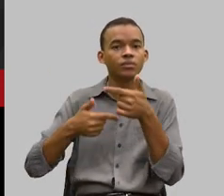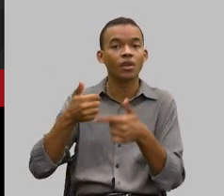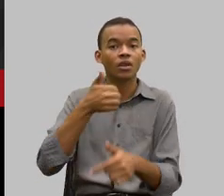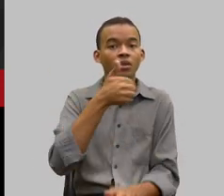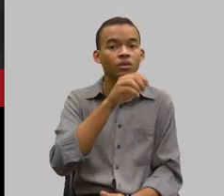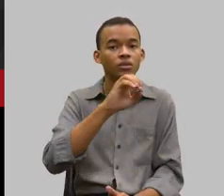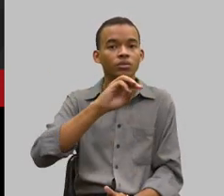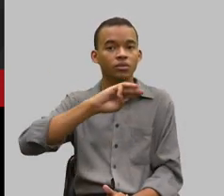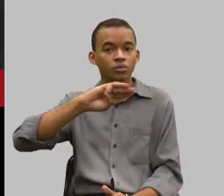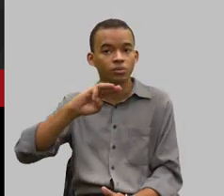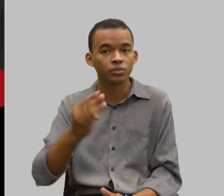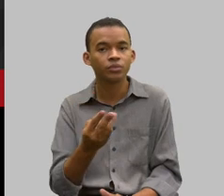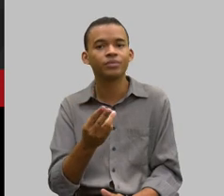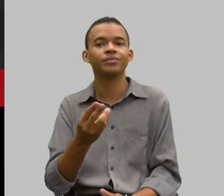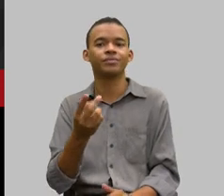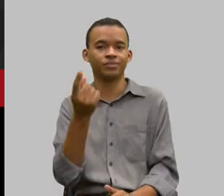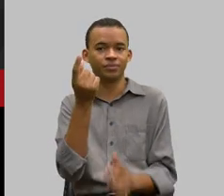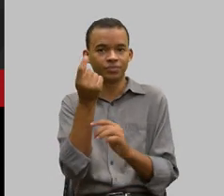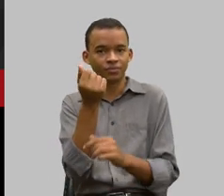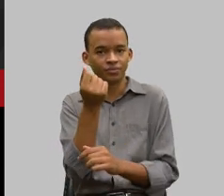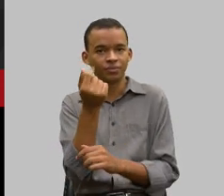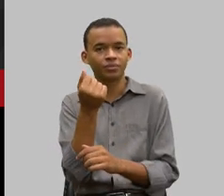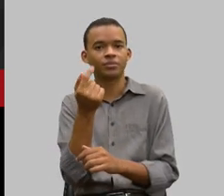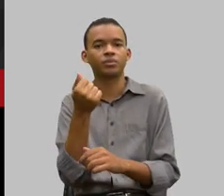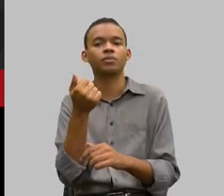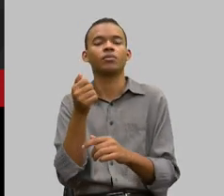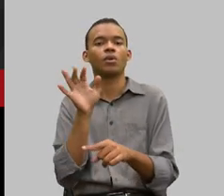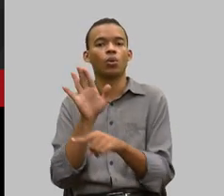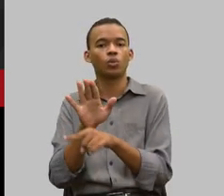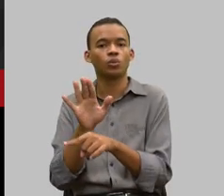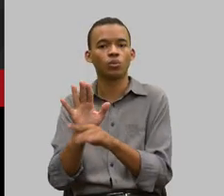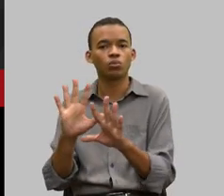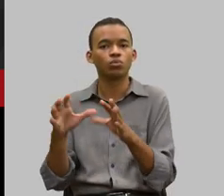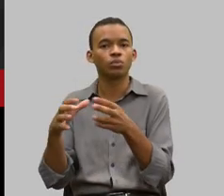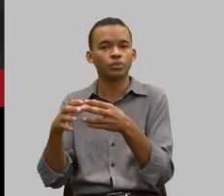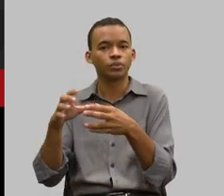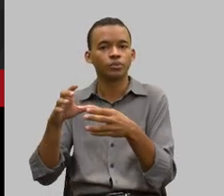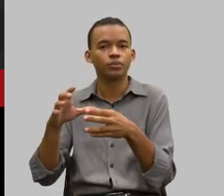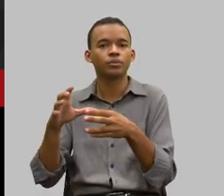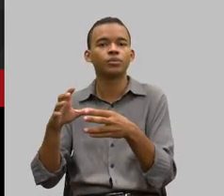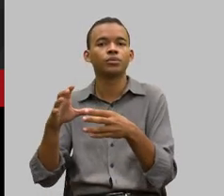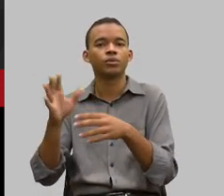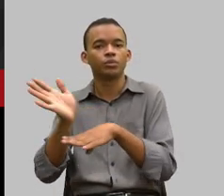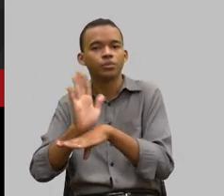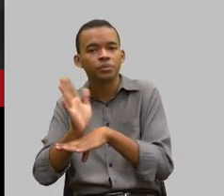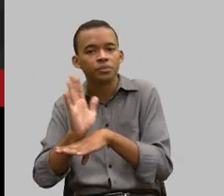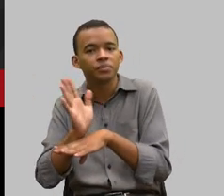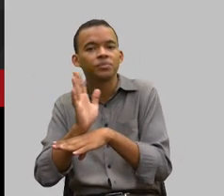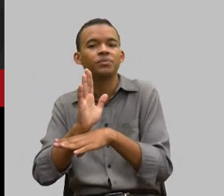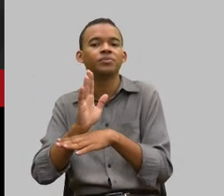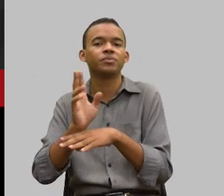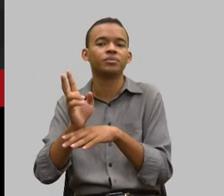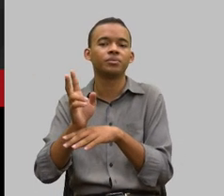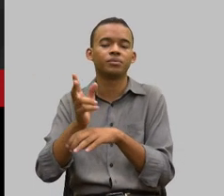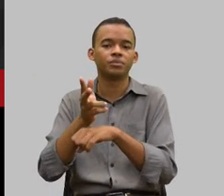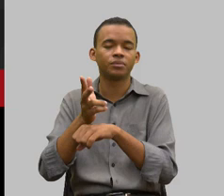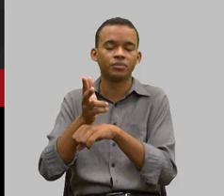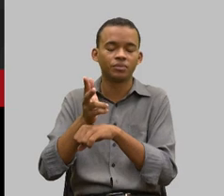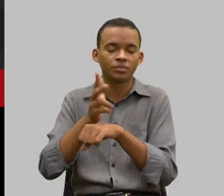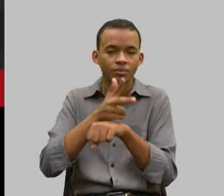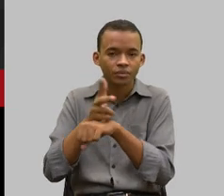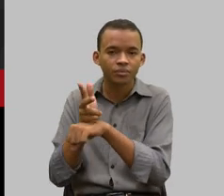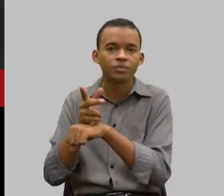recursos para produção do audiovisual mineira independente e cerca de 1 milhão em licenciamentos que é os 690.000 que eu citei